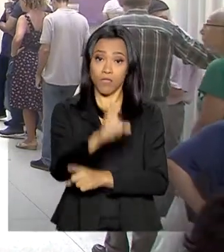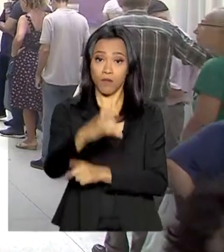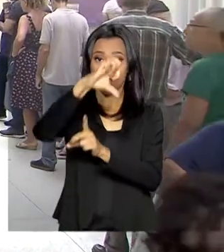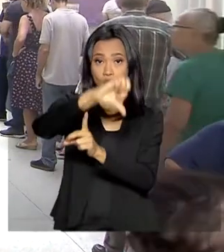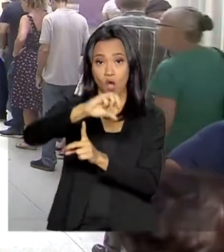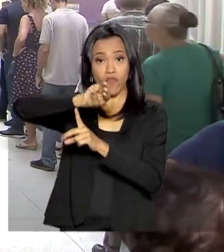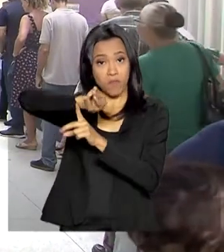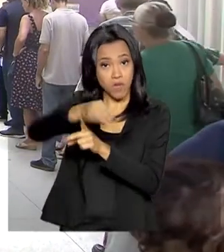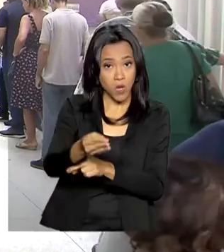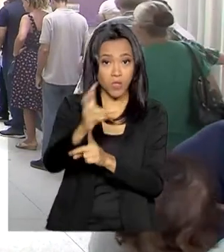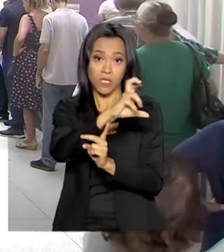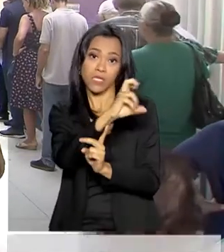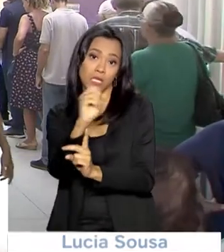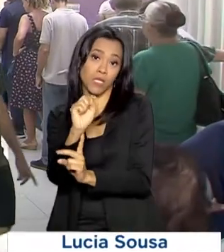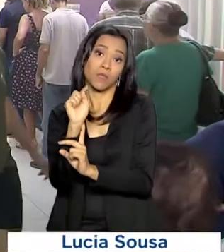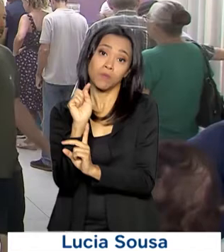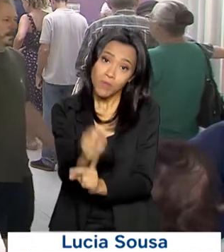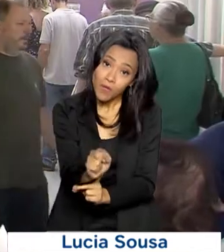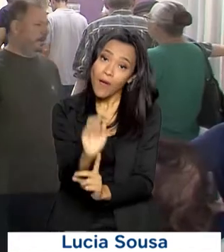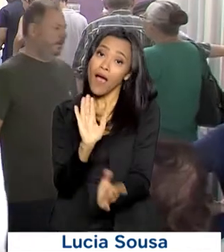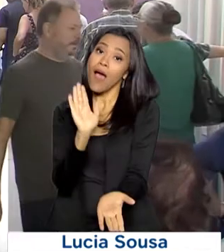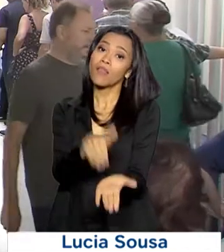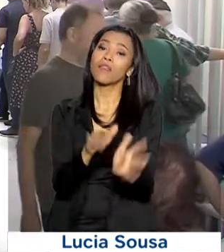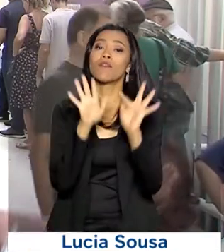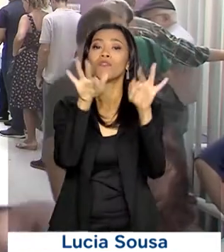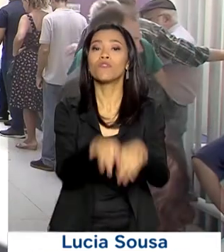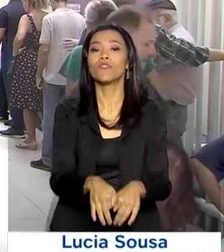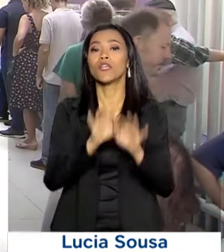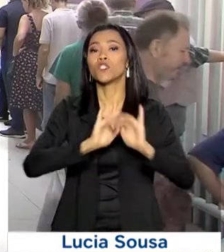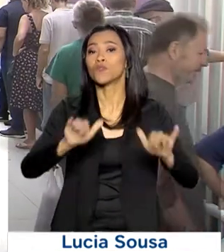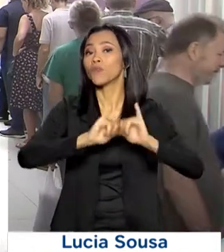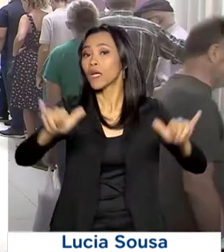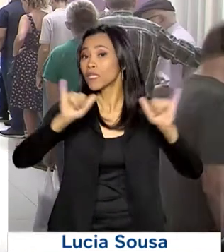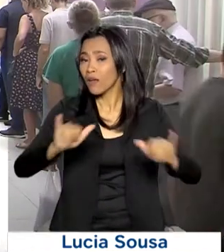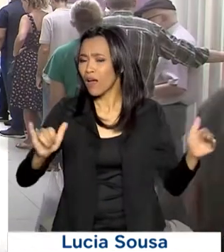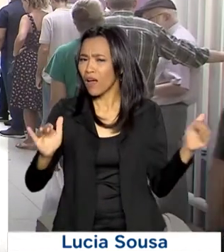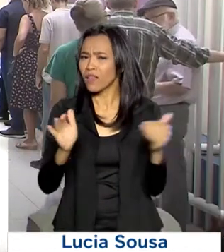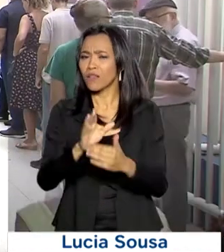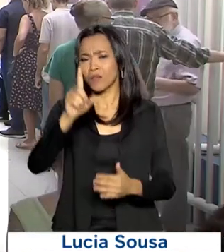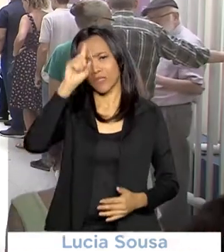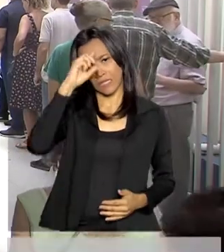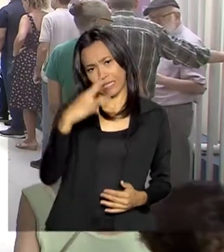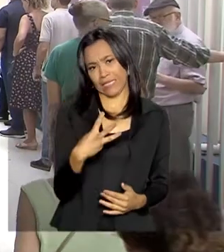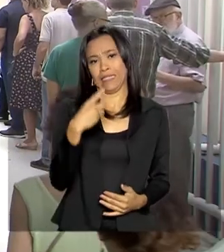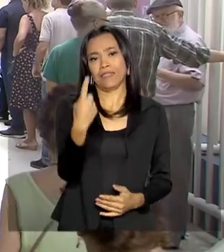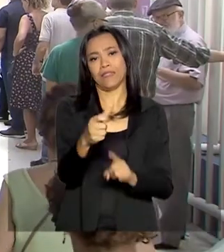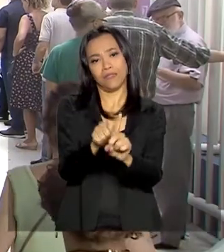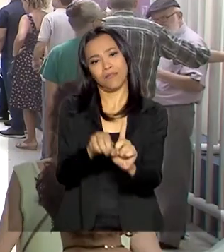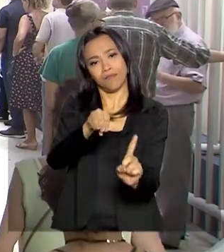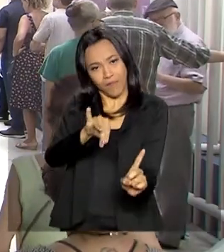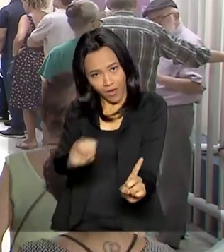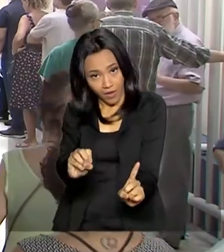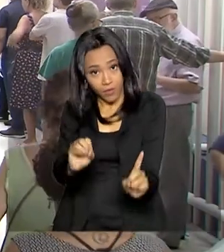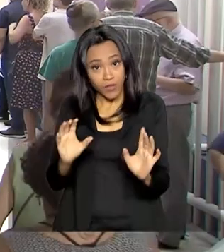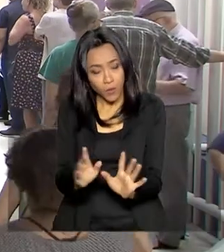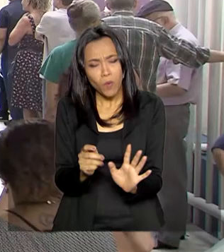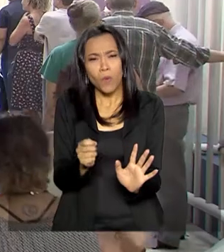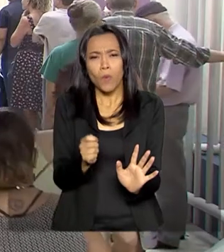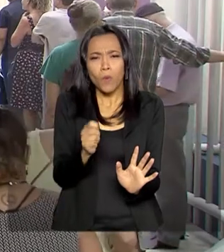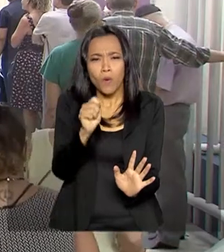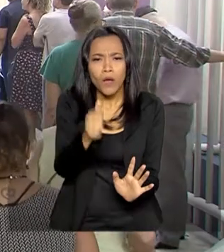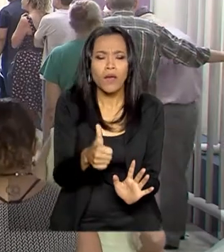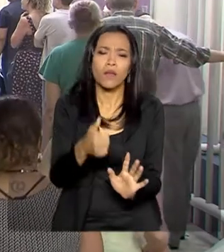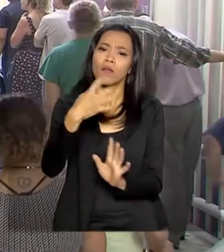59,5 milhões de pessoas em todo o país até o final da campanha, que vai até o dia 31 de maio. Desse contingente todo, quase